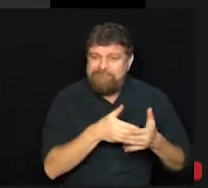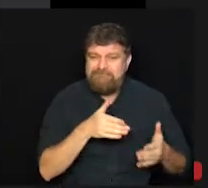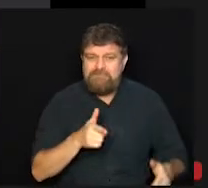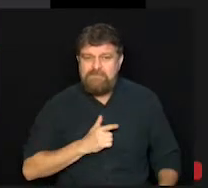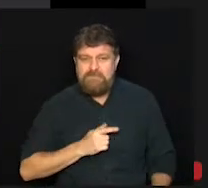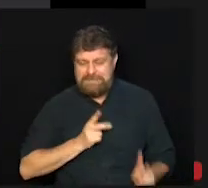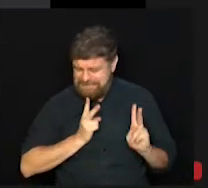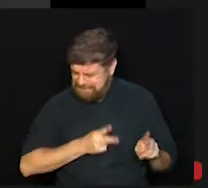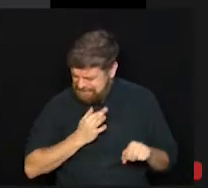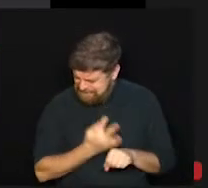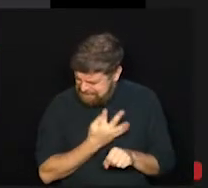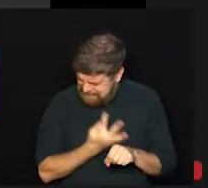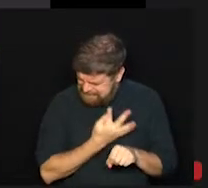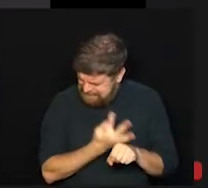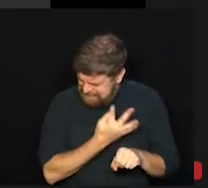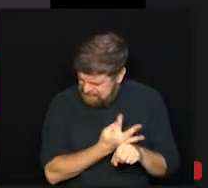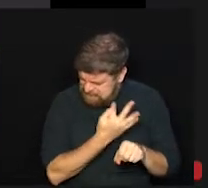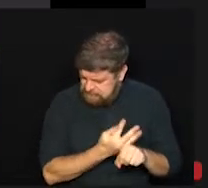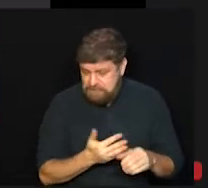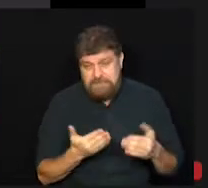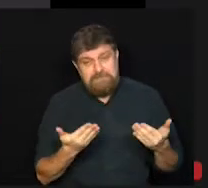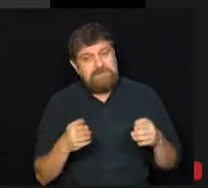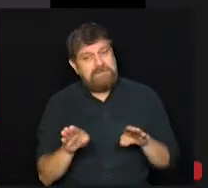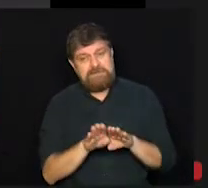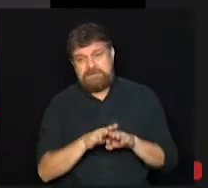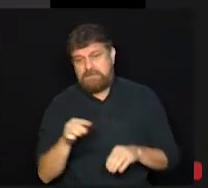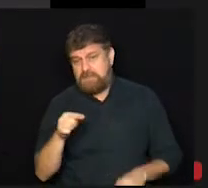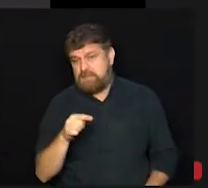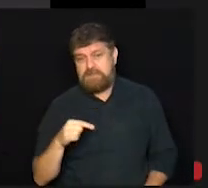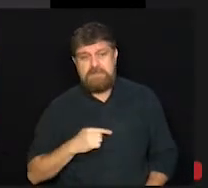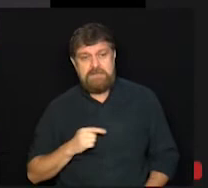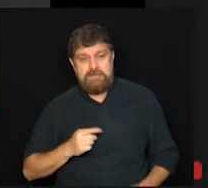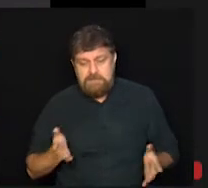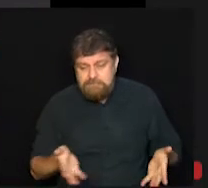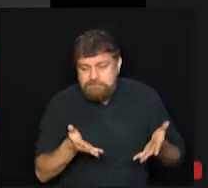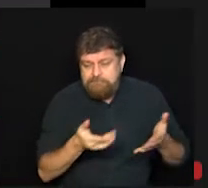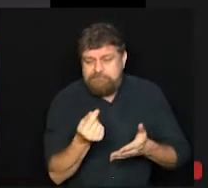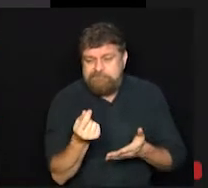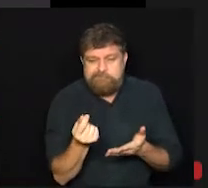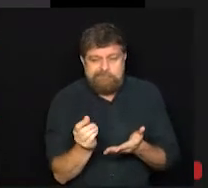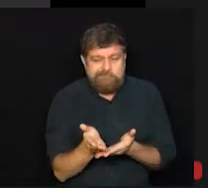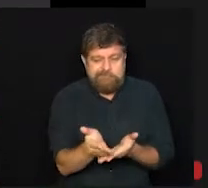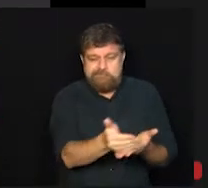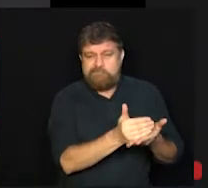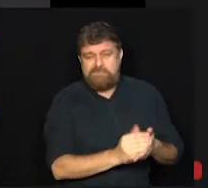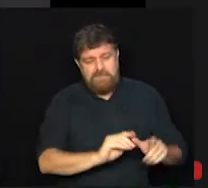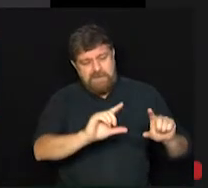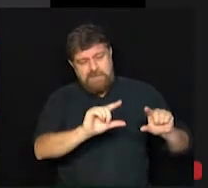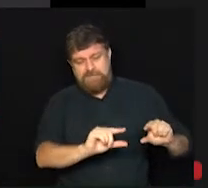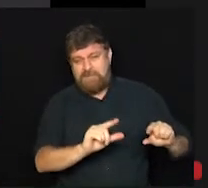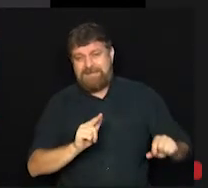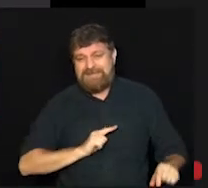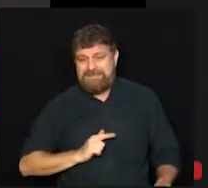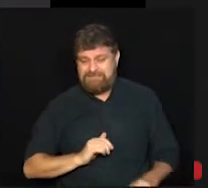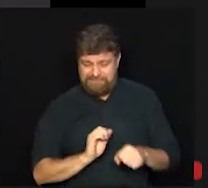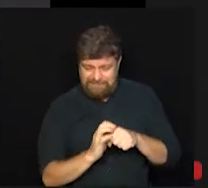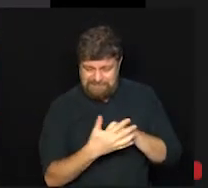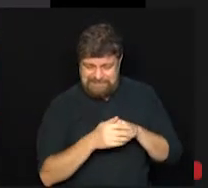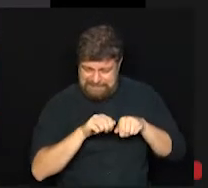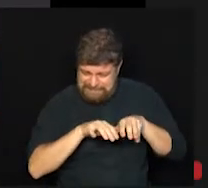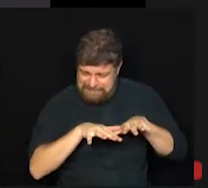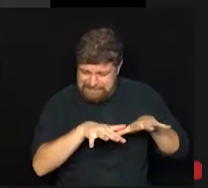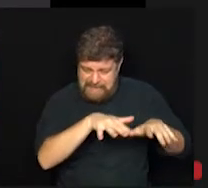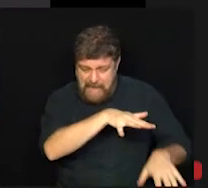ao máximo possível, mas também as agências de fomento reduziram. Então, uma série de coisas vão afetar